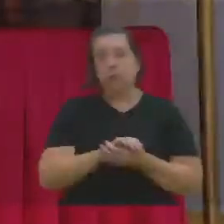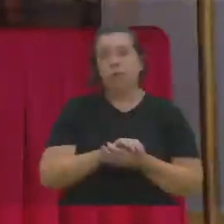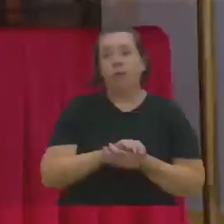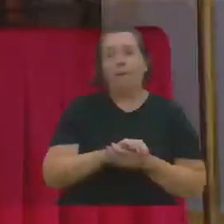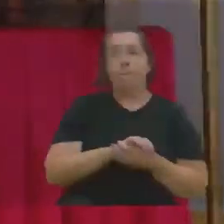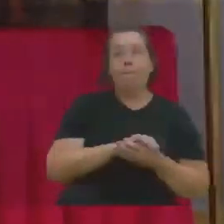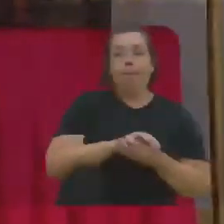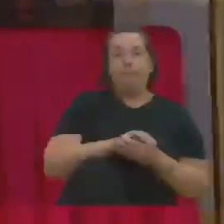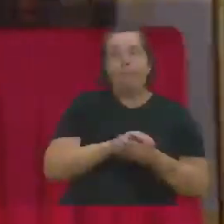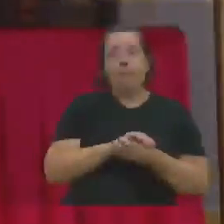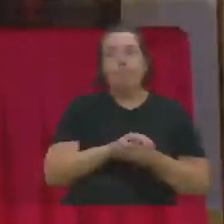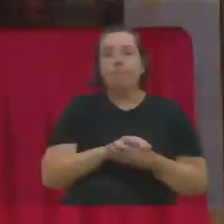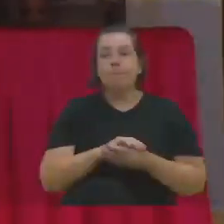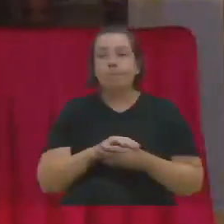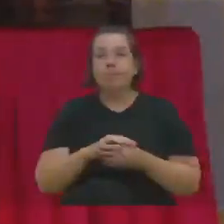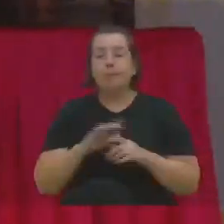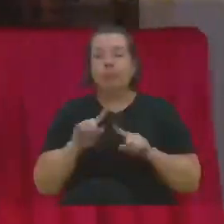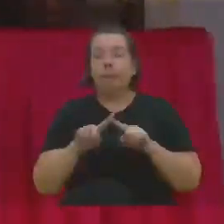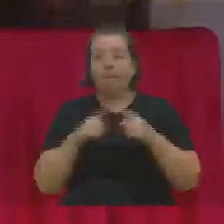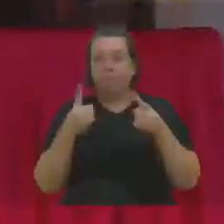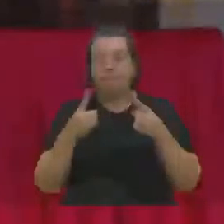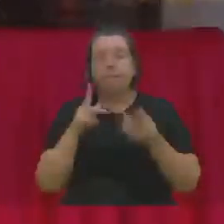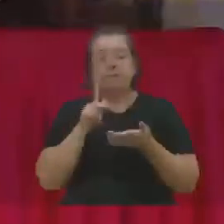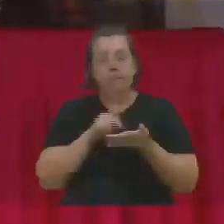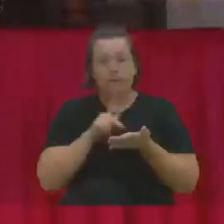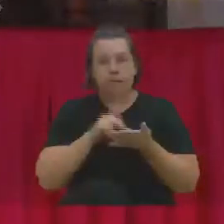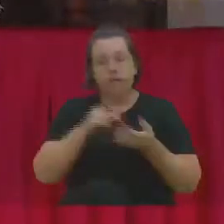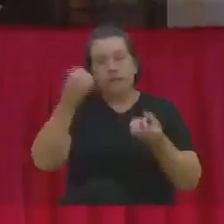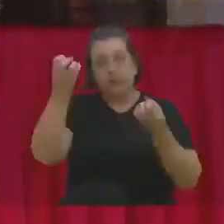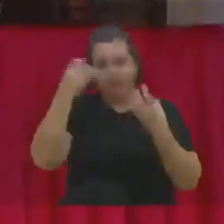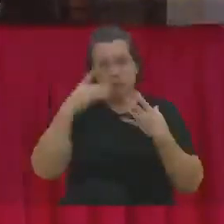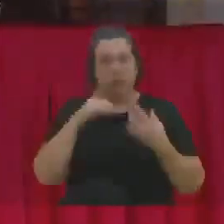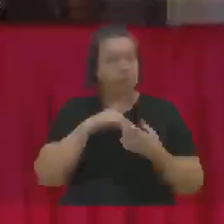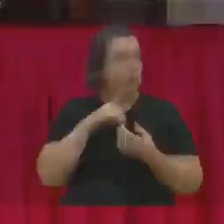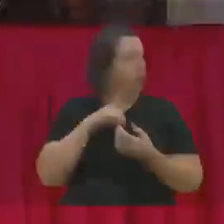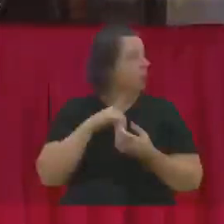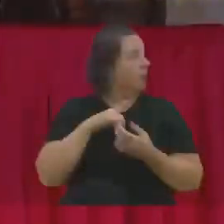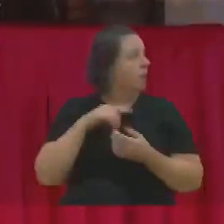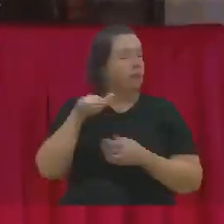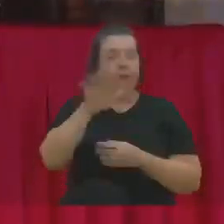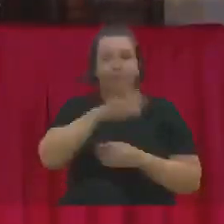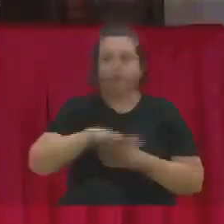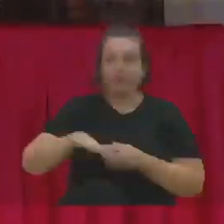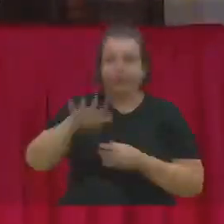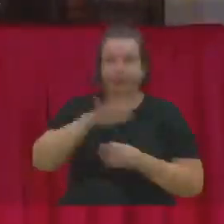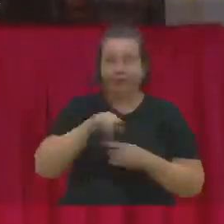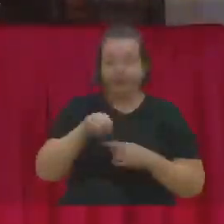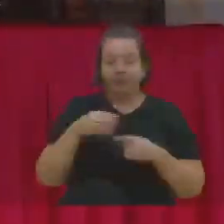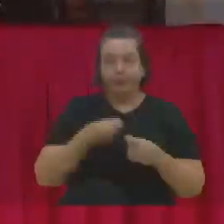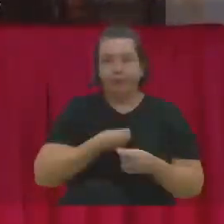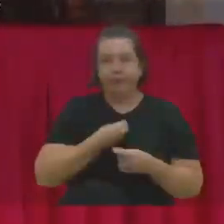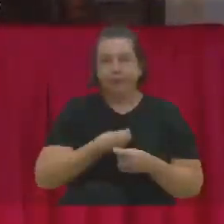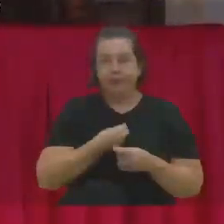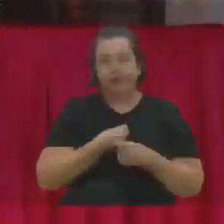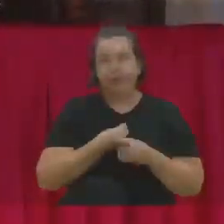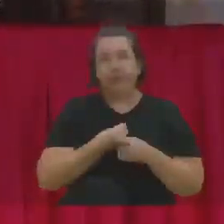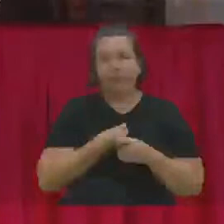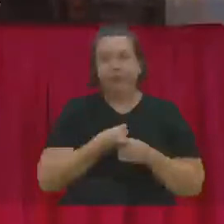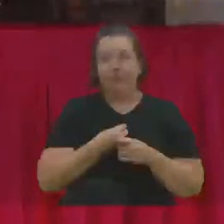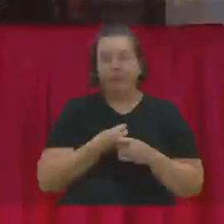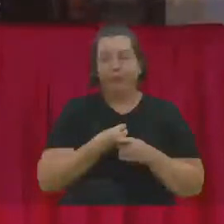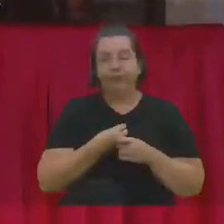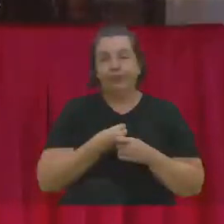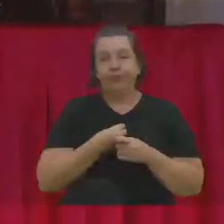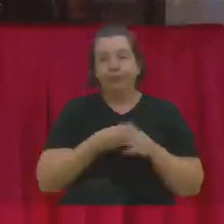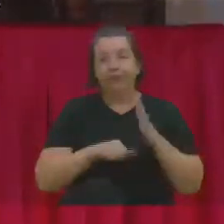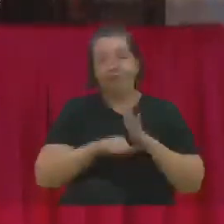Mas para que sejam de fato iluminadas estas áreas da nossa vida, a